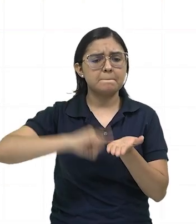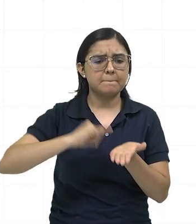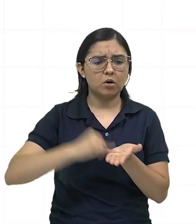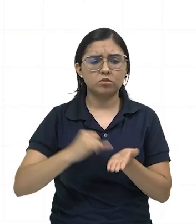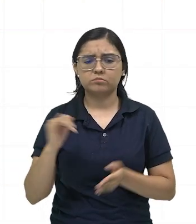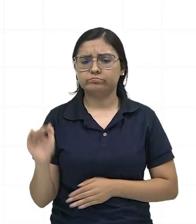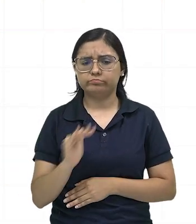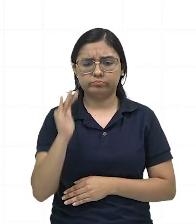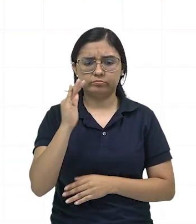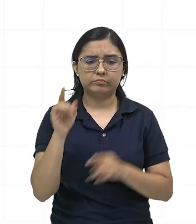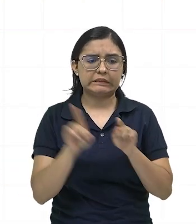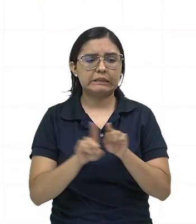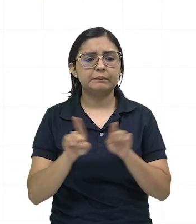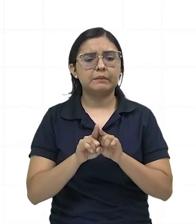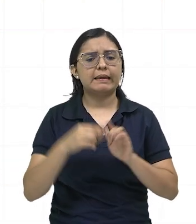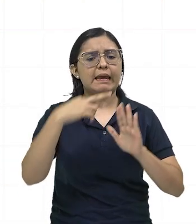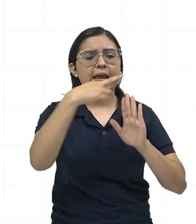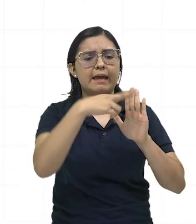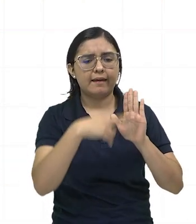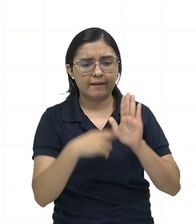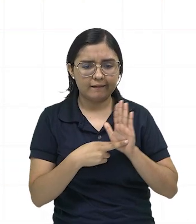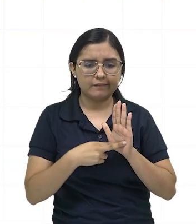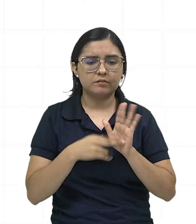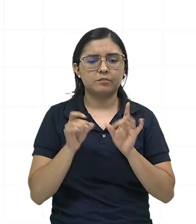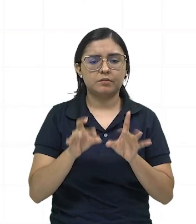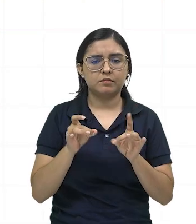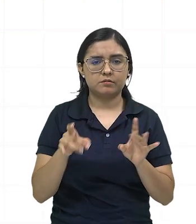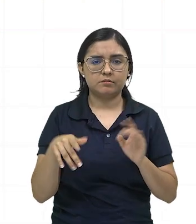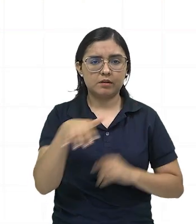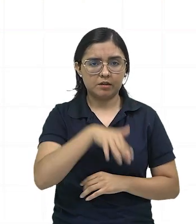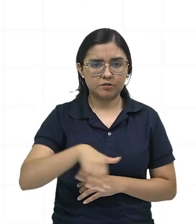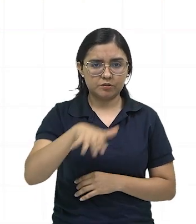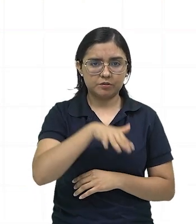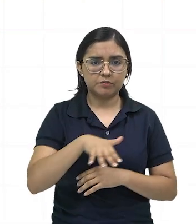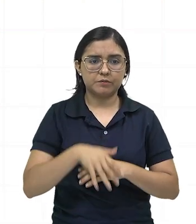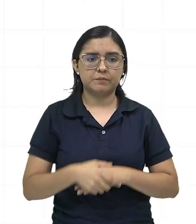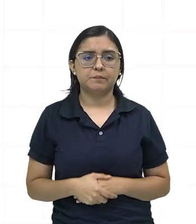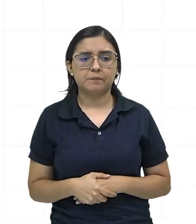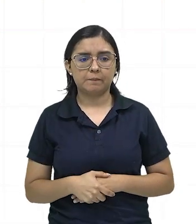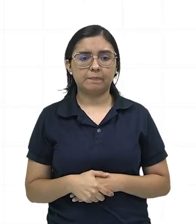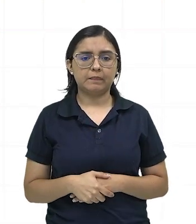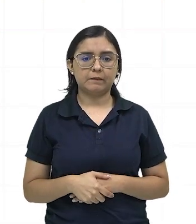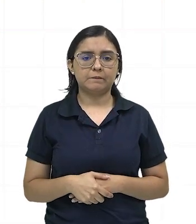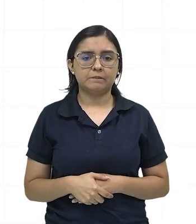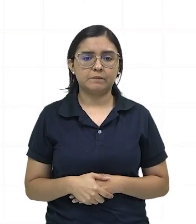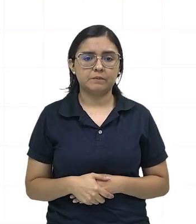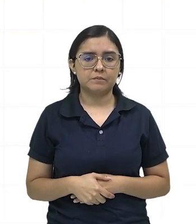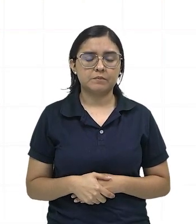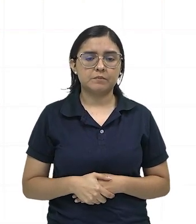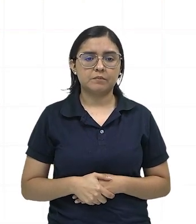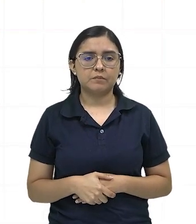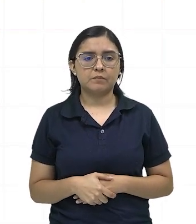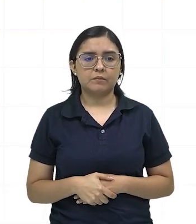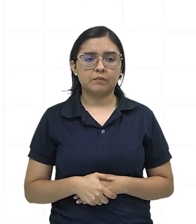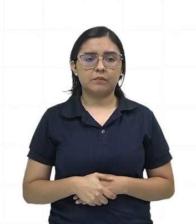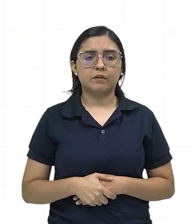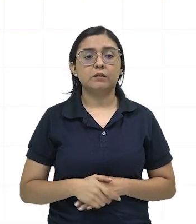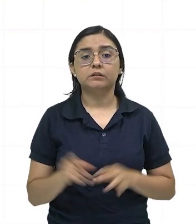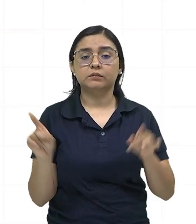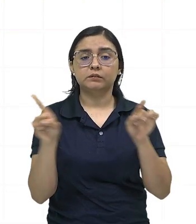restrições comerciais à região. Além disso, vamos lá na continuação do nosso